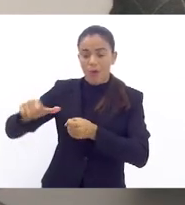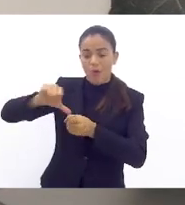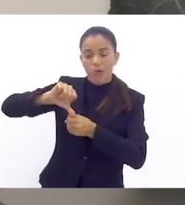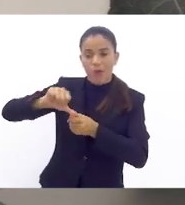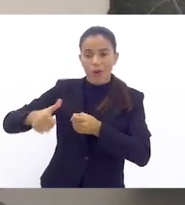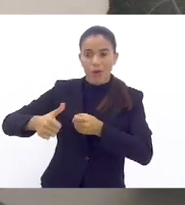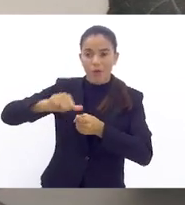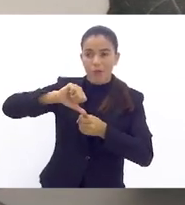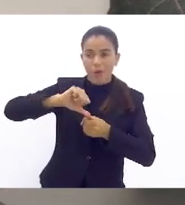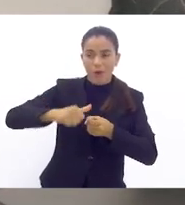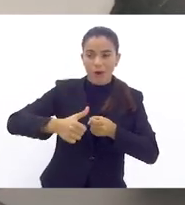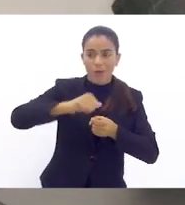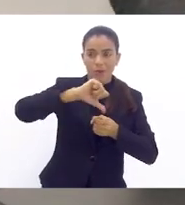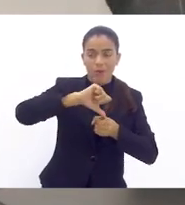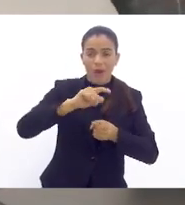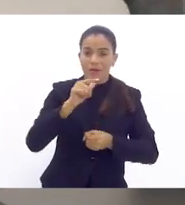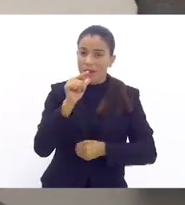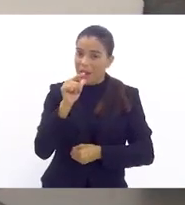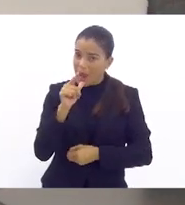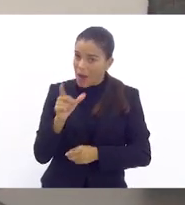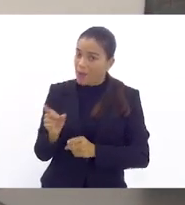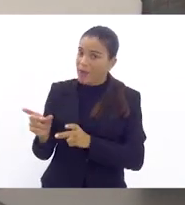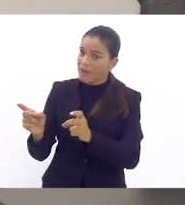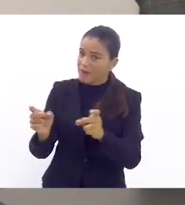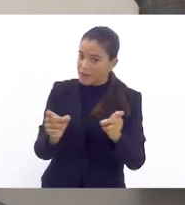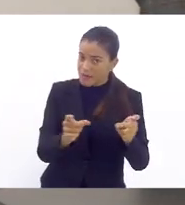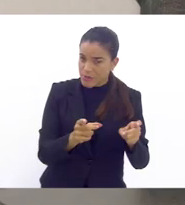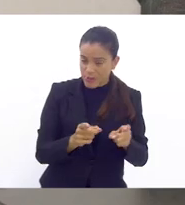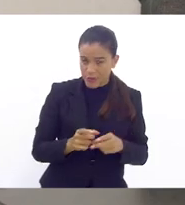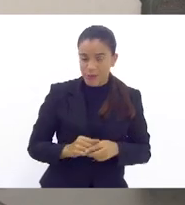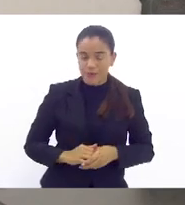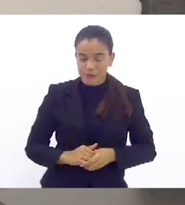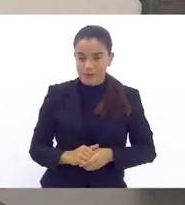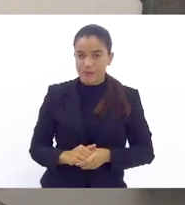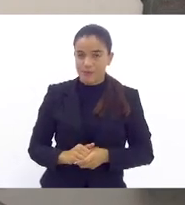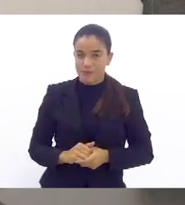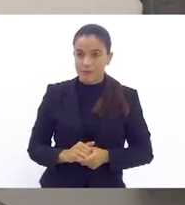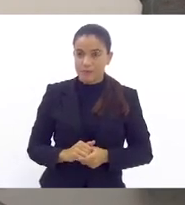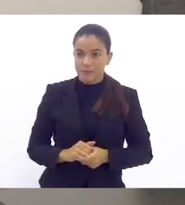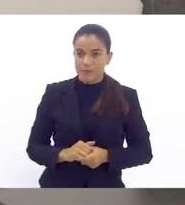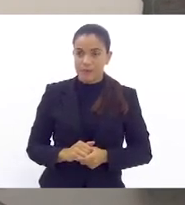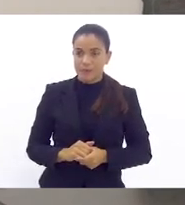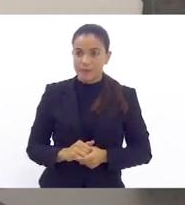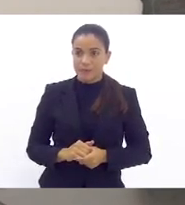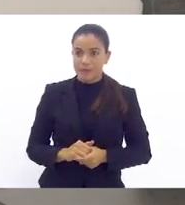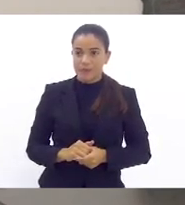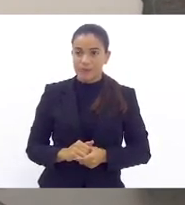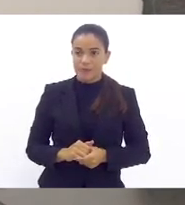água potável que é comercializado. E,